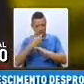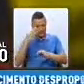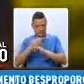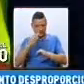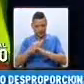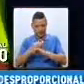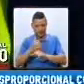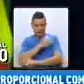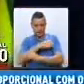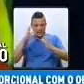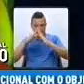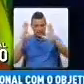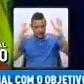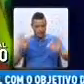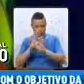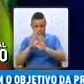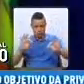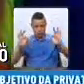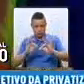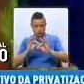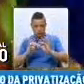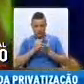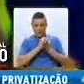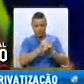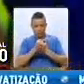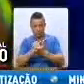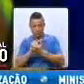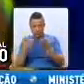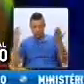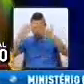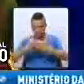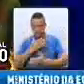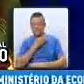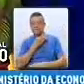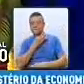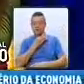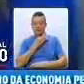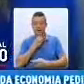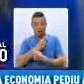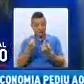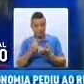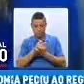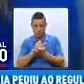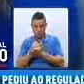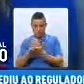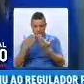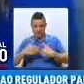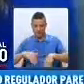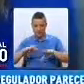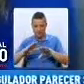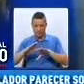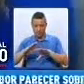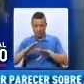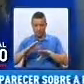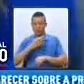aí a Casa da Música tem também o seu cunho nestas noites de fado, não é? Tudo isto tem o seu cunho da Casa da Música. Nós verificámos que o